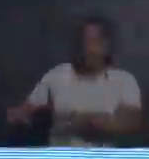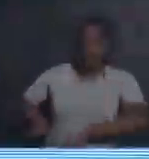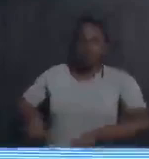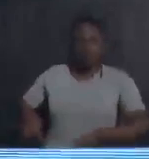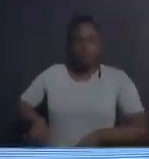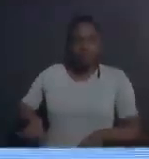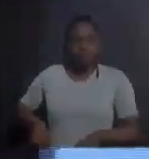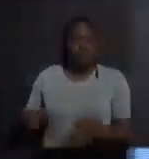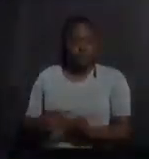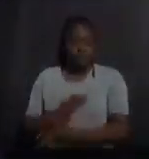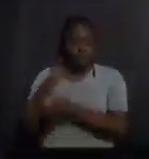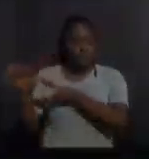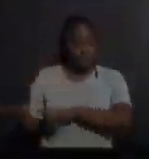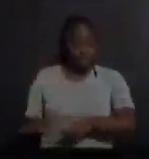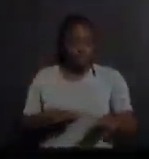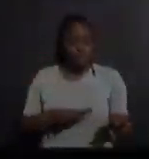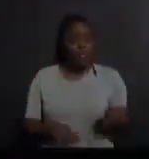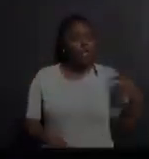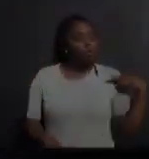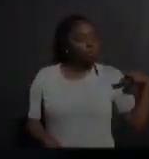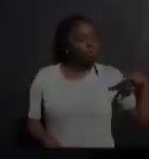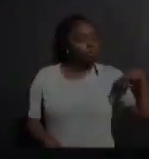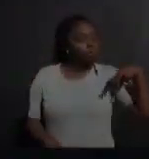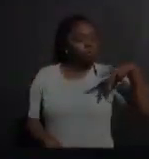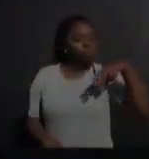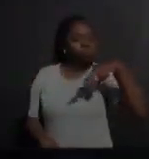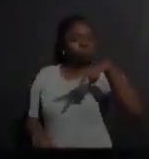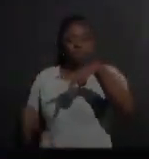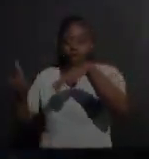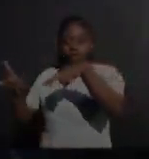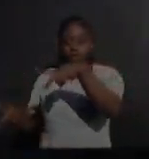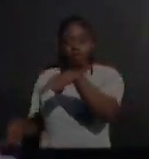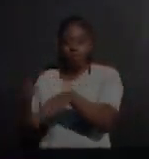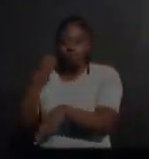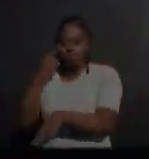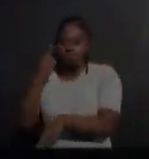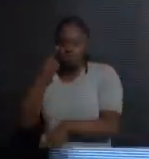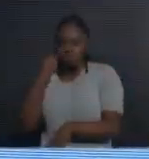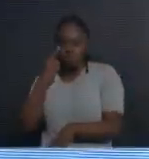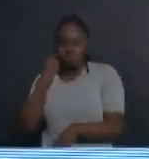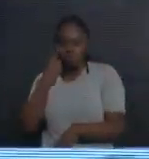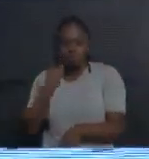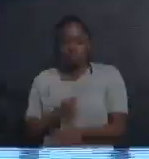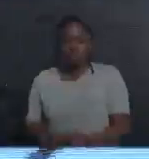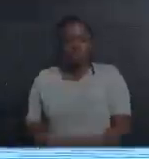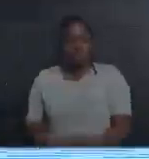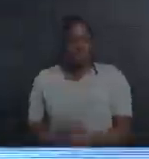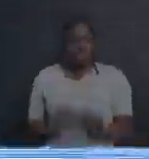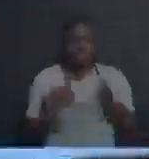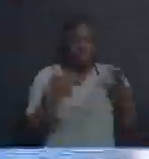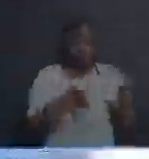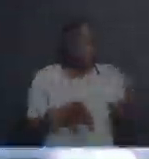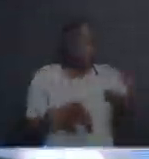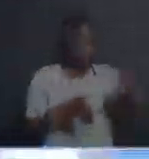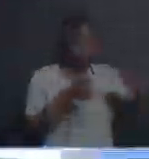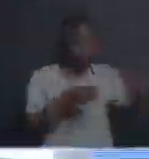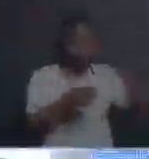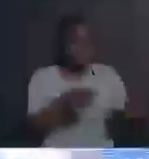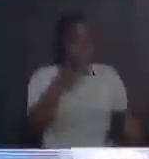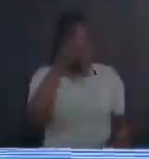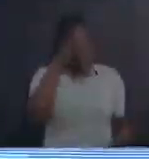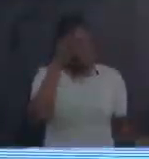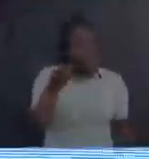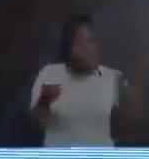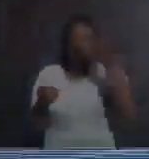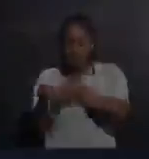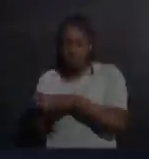passei perto de uma pessoa, desconfiei que ela estava chorando. Aí fiz o que eu tinha que fazer, fui. Aí quando eu cheguei lá no outro lugar, eu falei assim, ai meu Deus do céu, ai, voltei